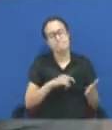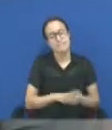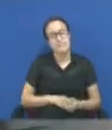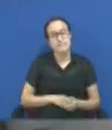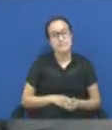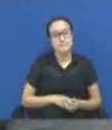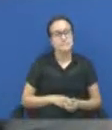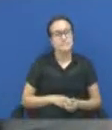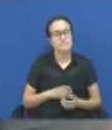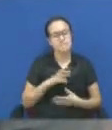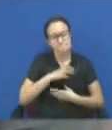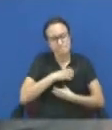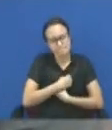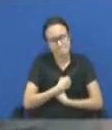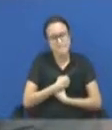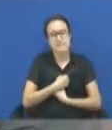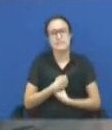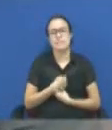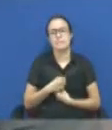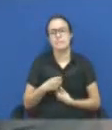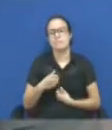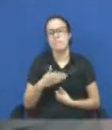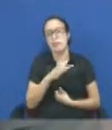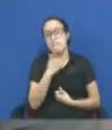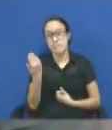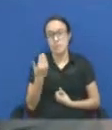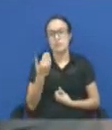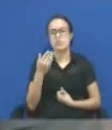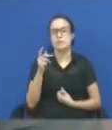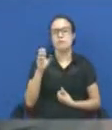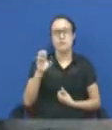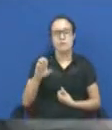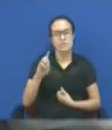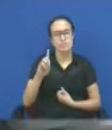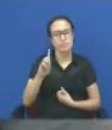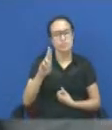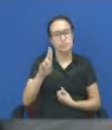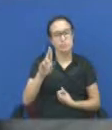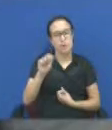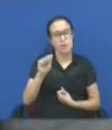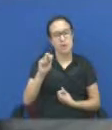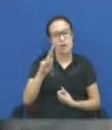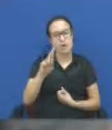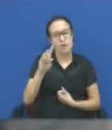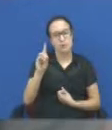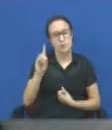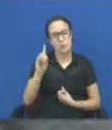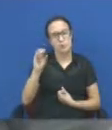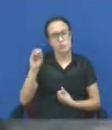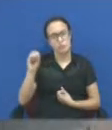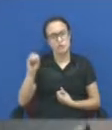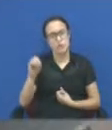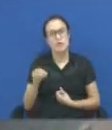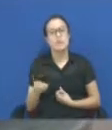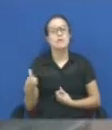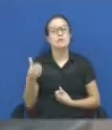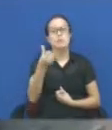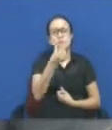morte do presidenciável Eduardo Campos e dos 6 componentes também da sua equipe